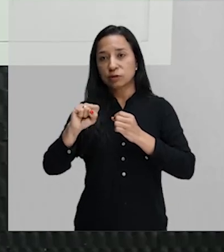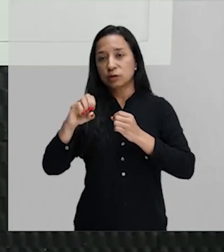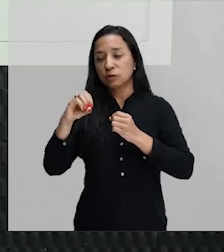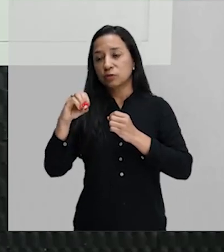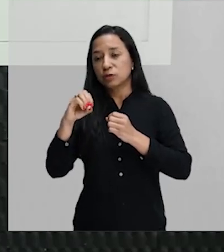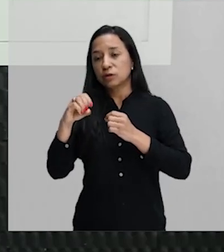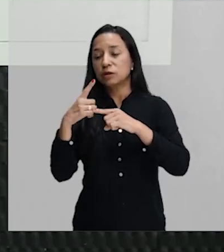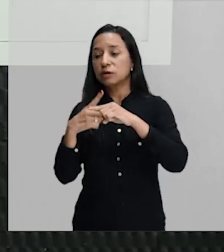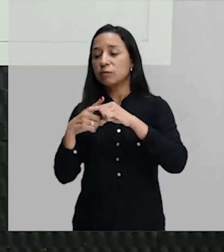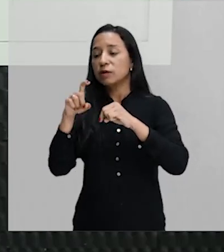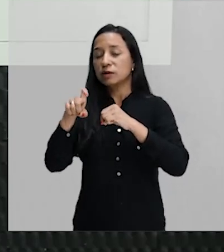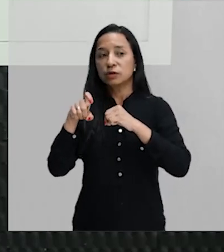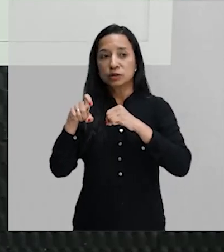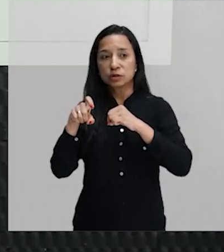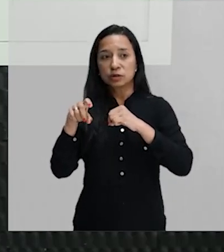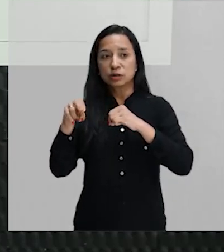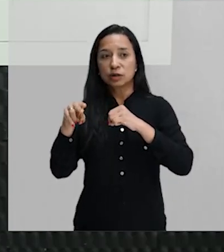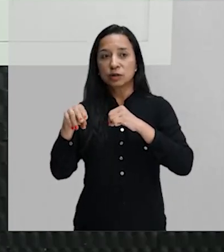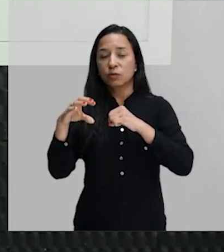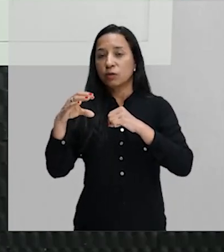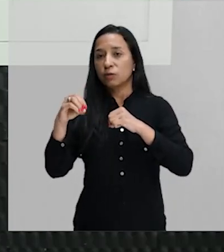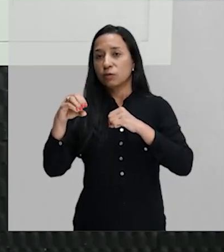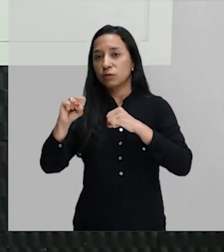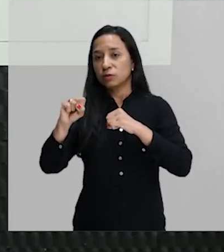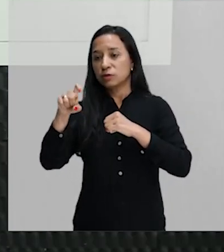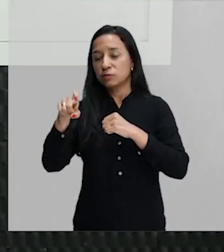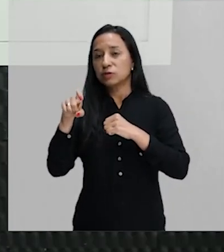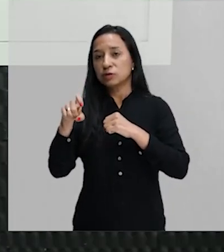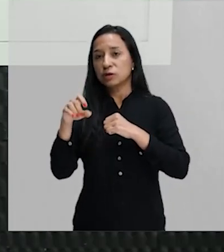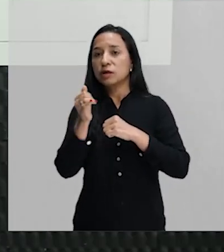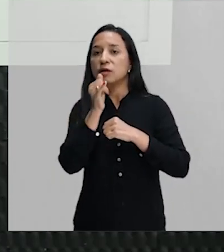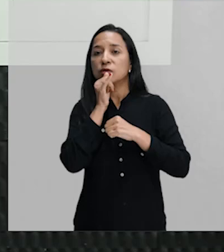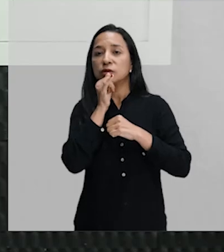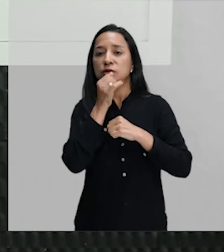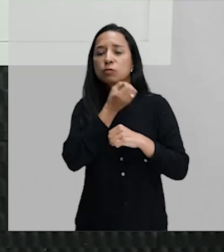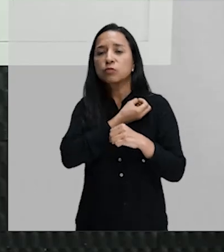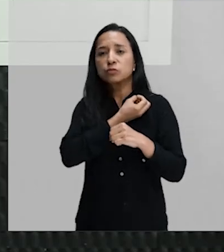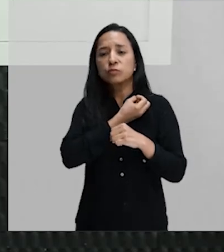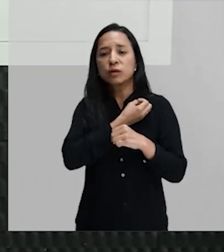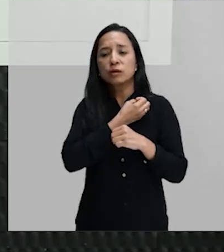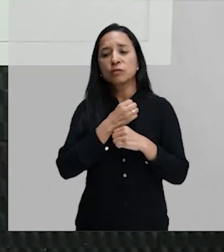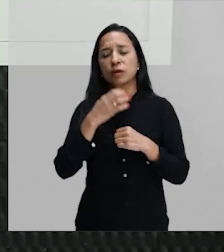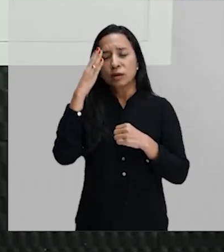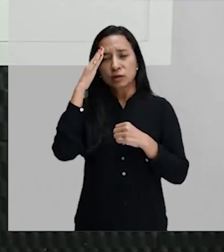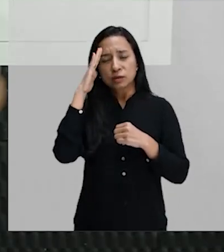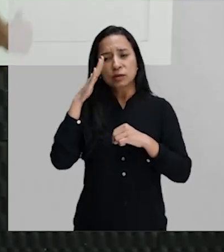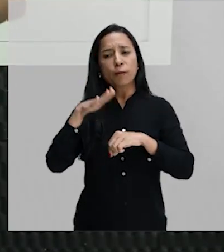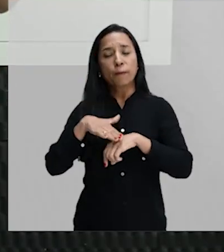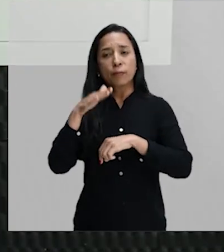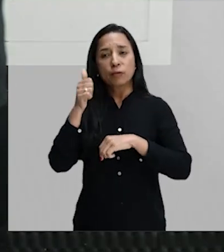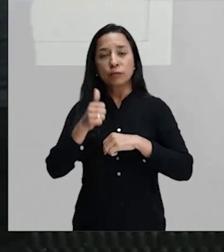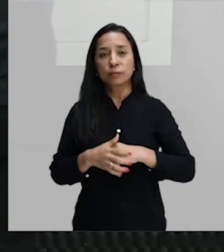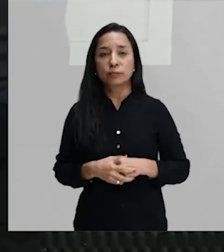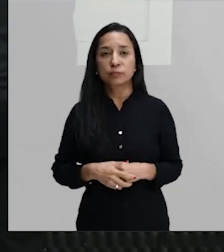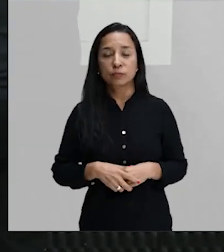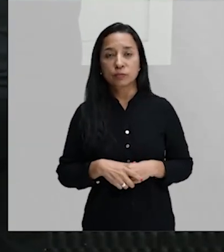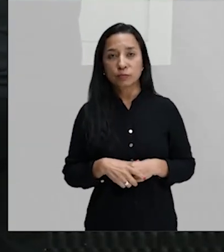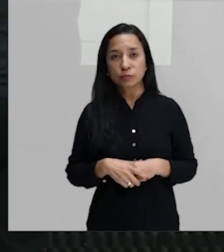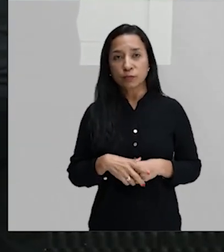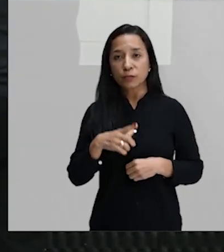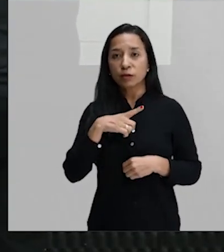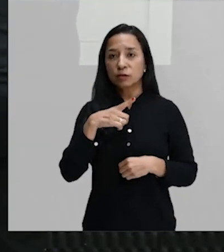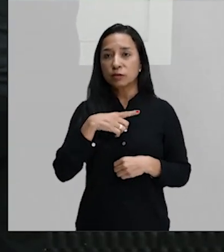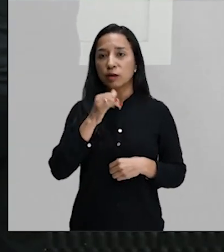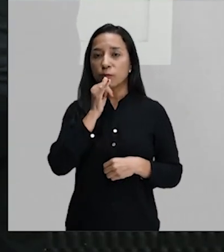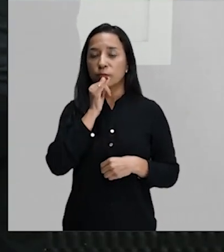x. Tá? Exemplo numérico para a gente entender isso aqui. Tá? Vamos lá. Eu tenho, por